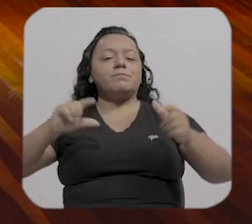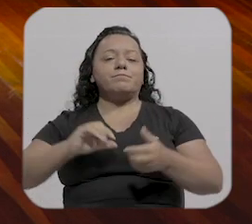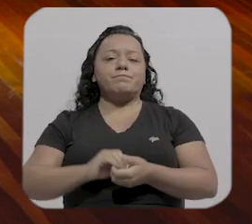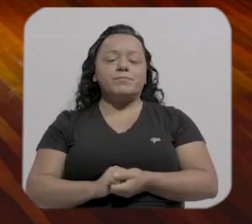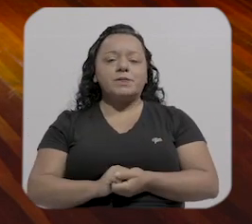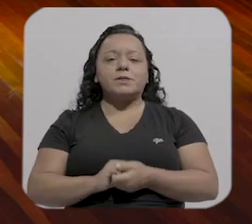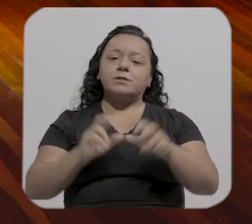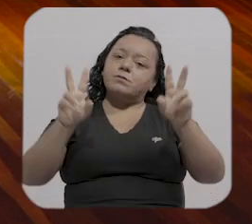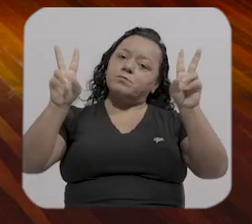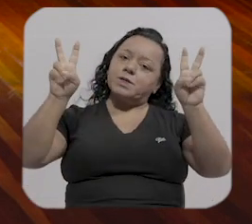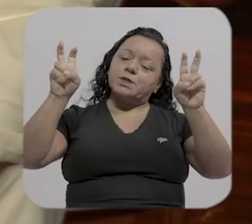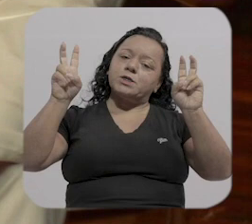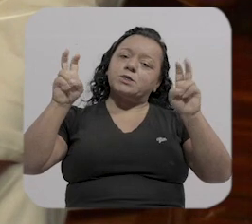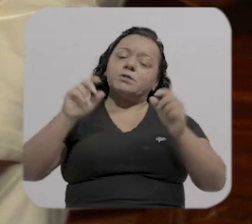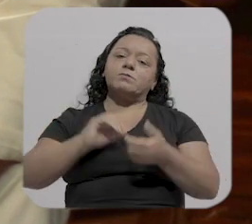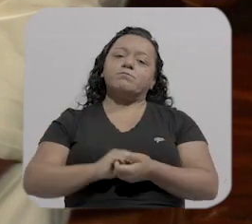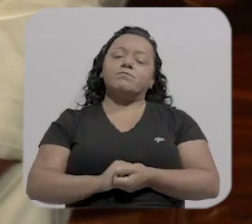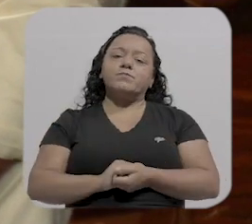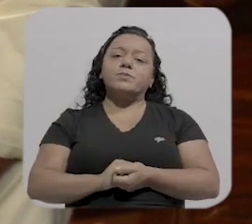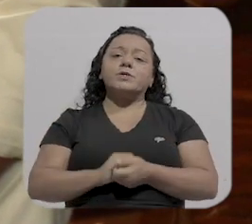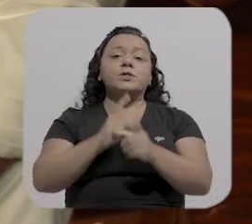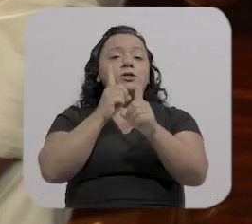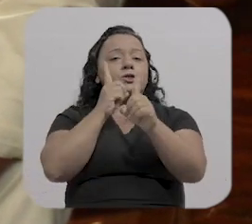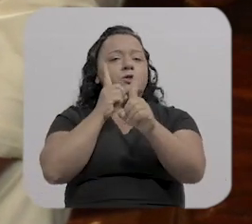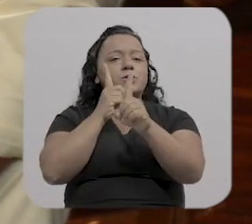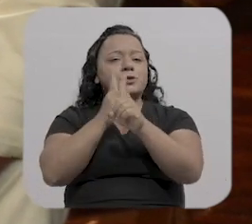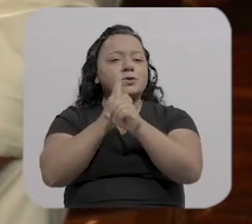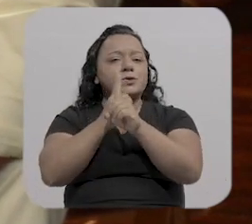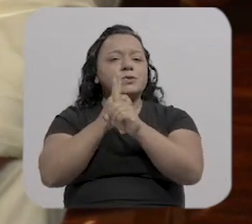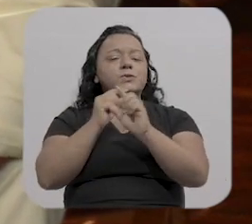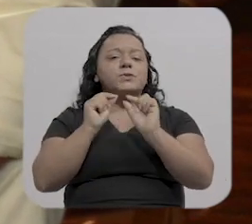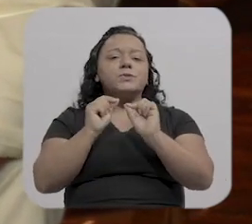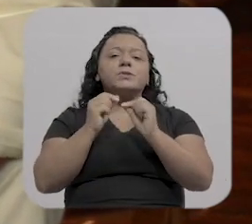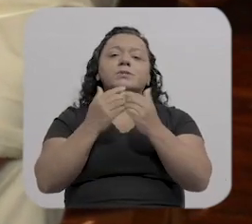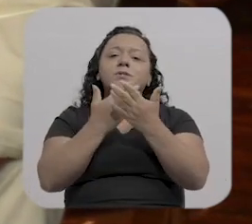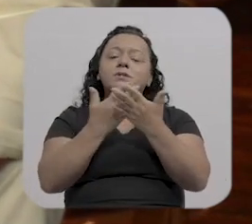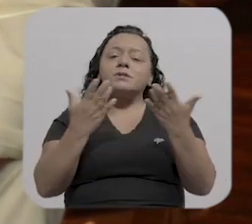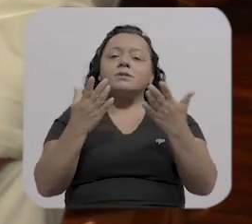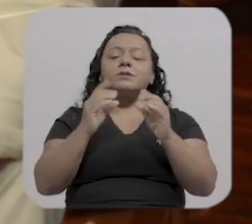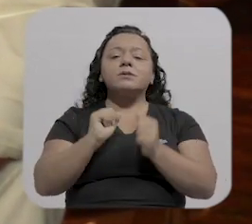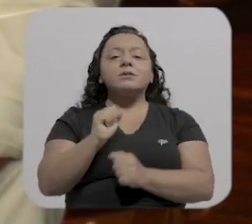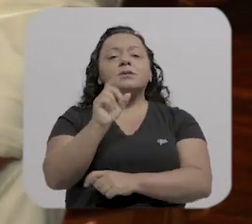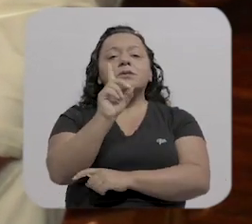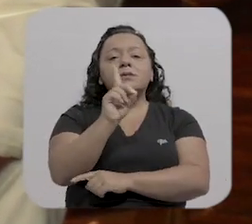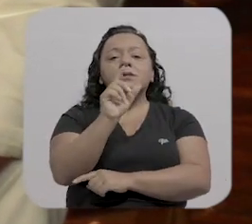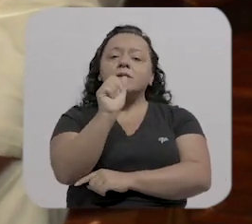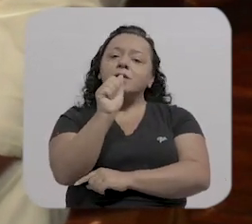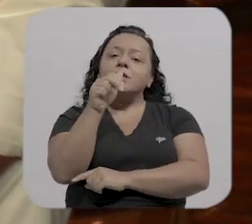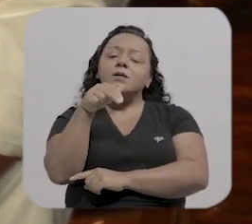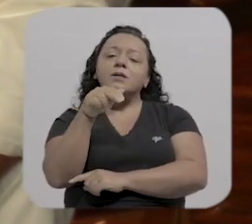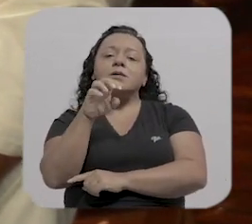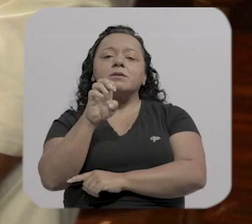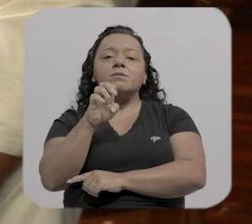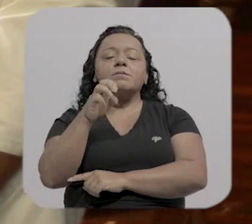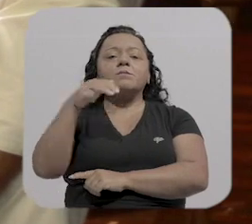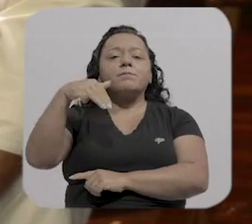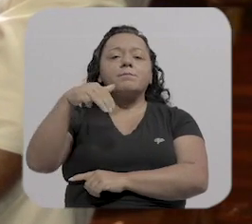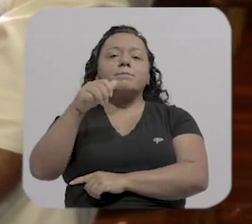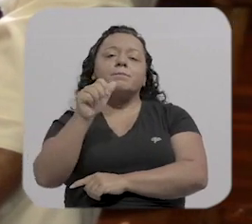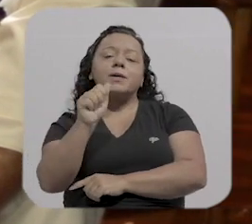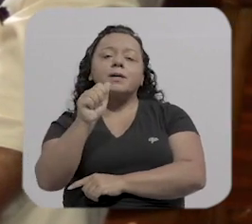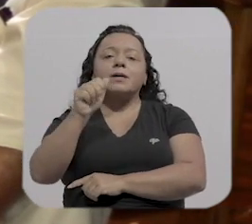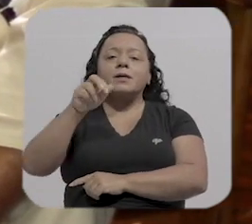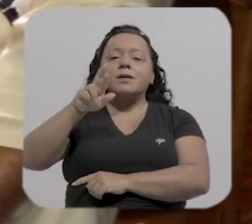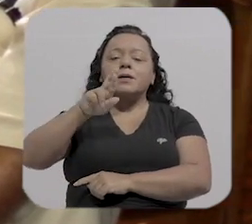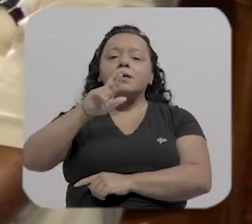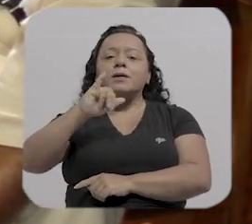ampliando mais esse assunto, né? Descubro que Dana Merrill não esteve sozinho aqui. Ele